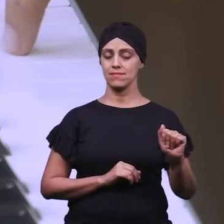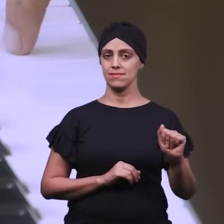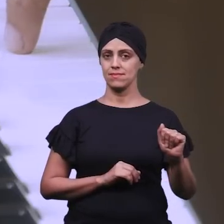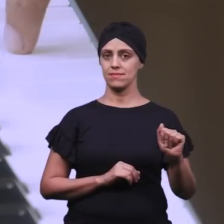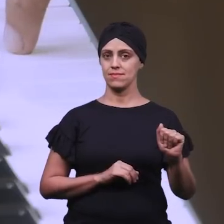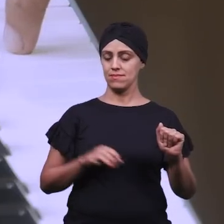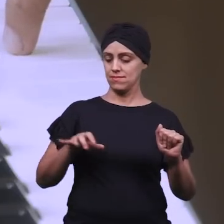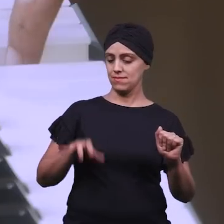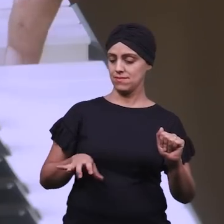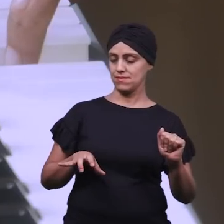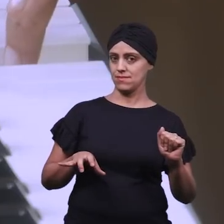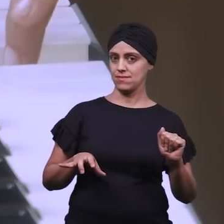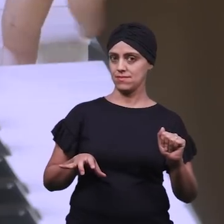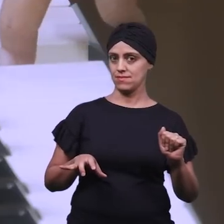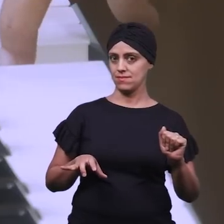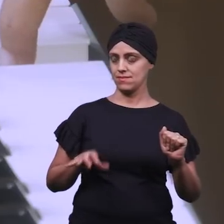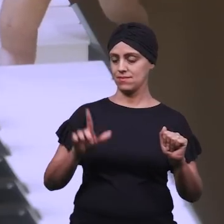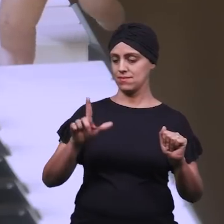A,